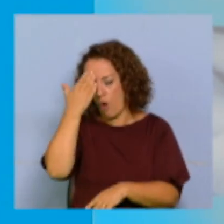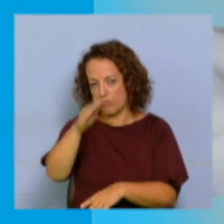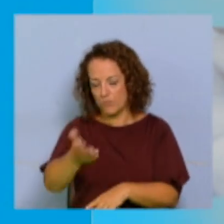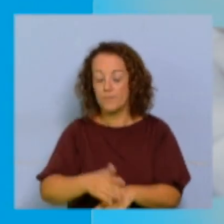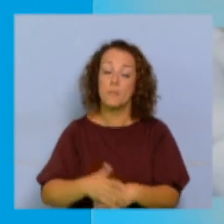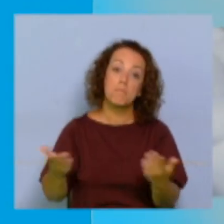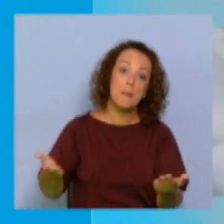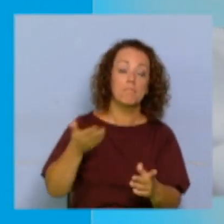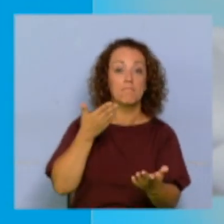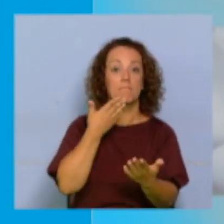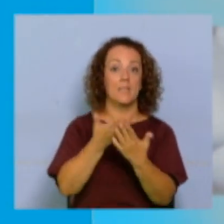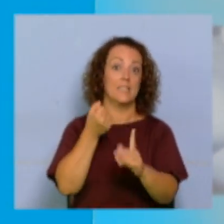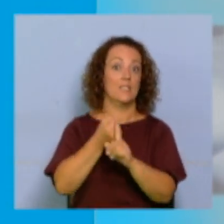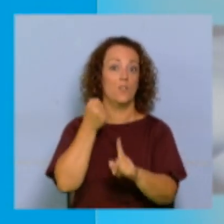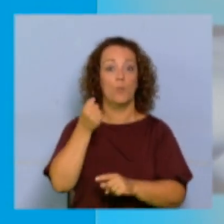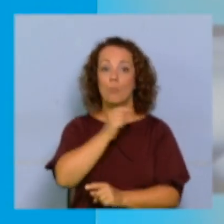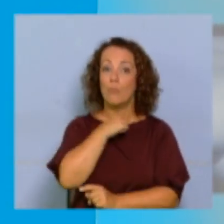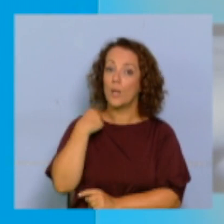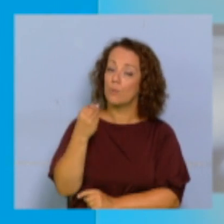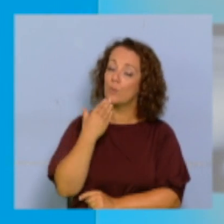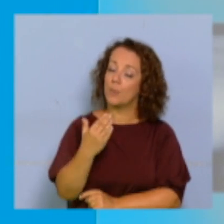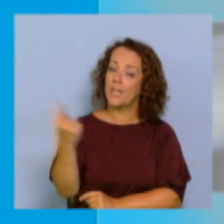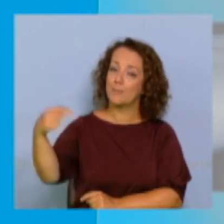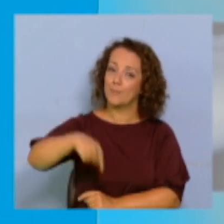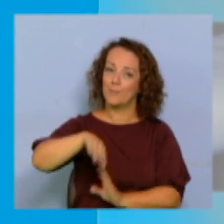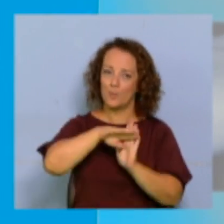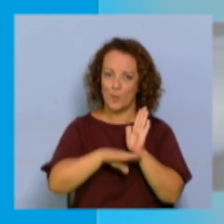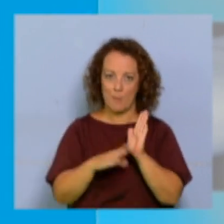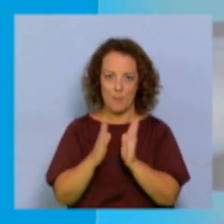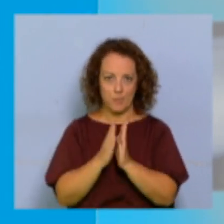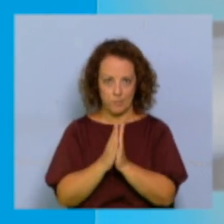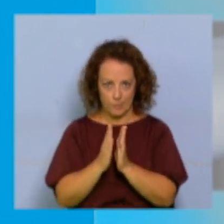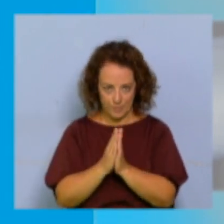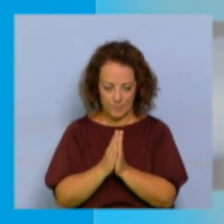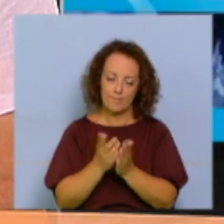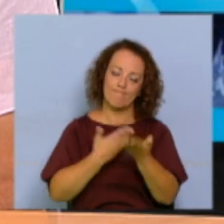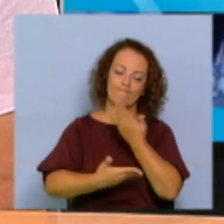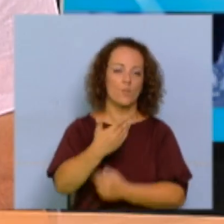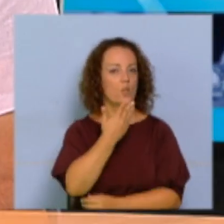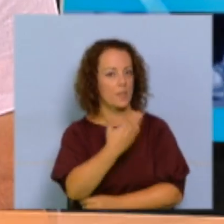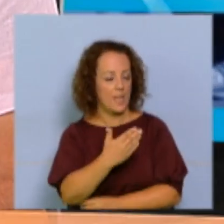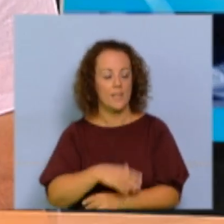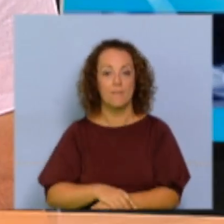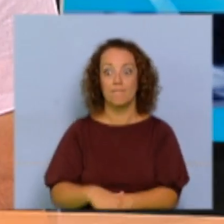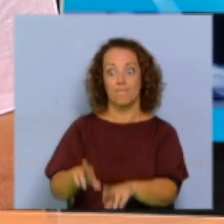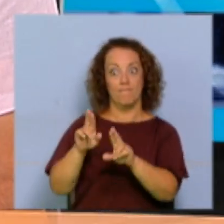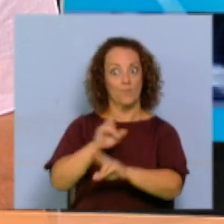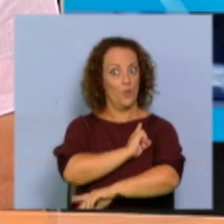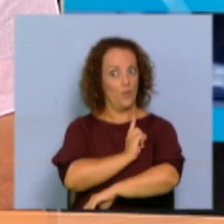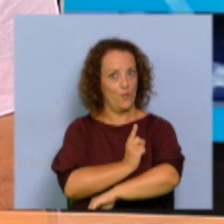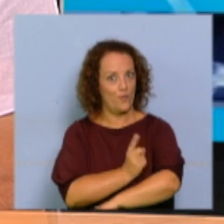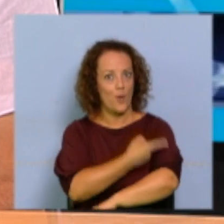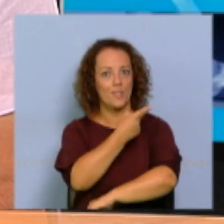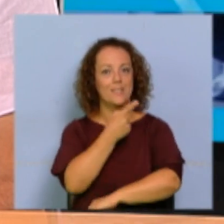convite, esse desafio. Padre Tony Neves, obrigado por ter passado hoje aqui pelo programa Eclésia. Obrigado, e a melhor força